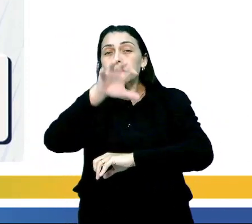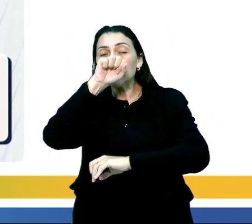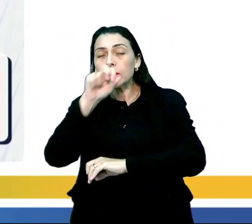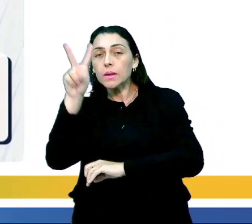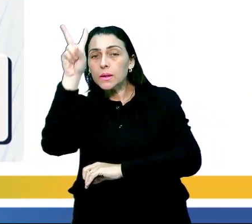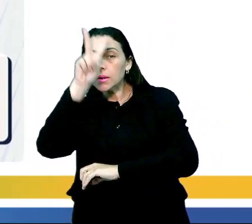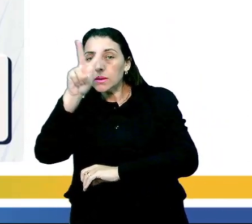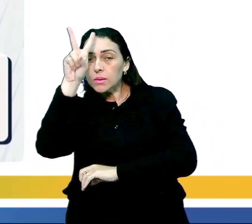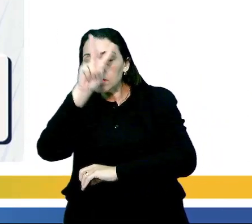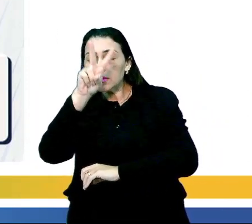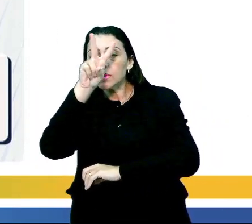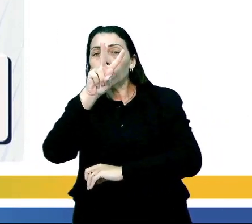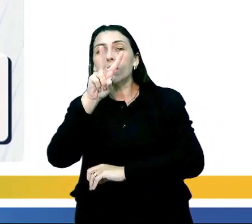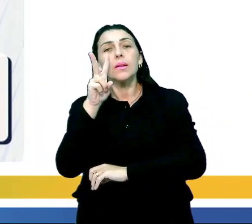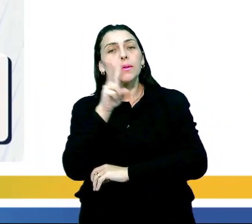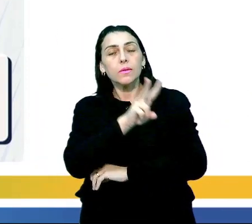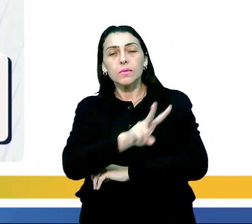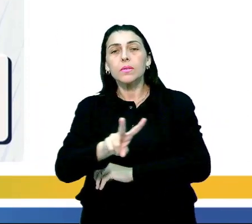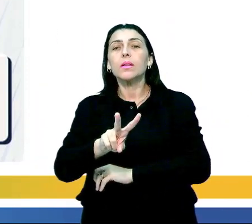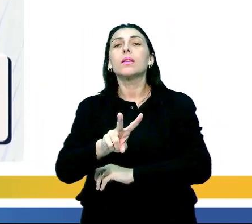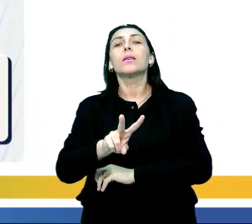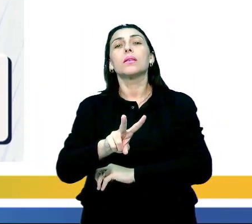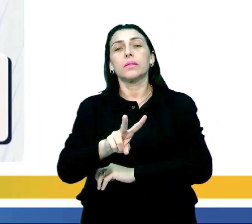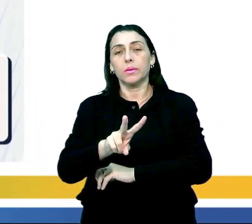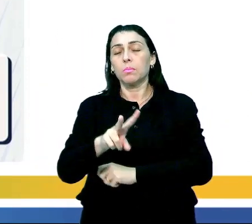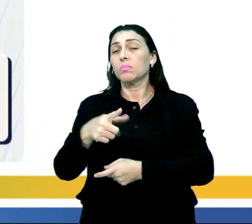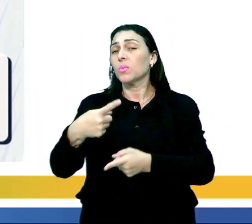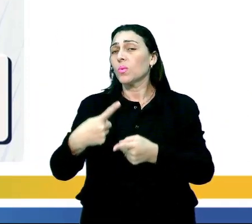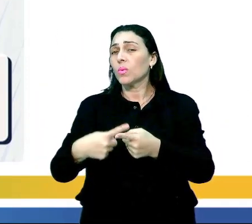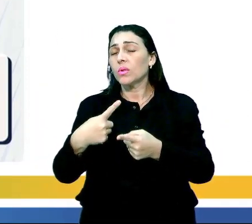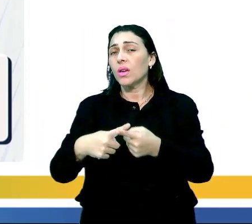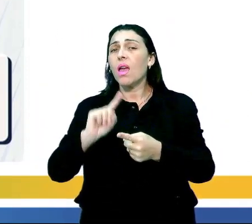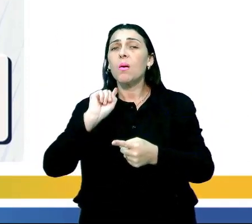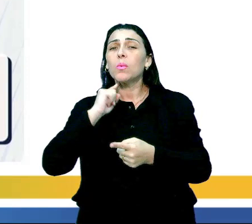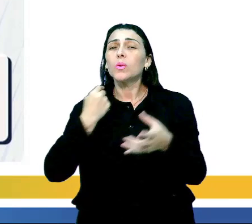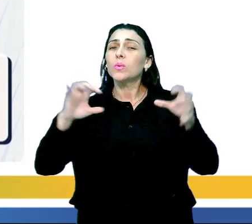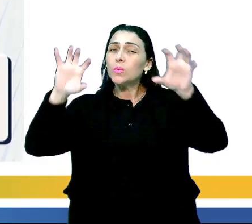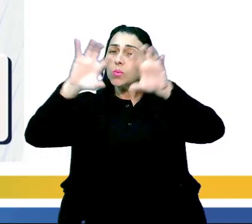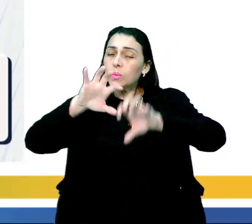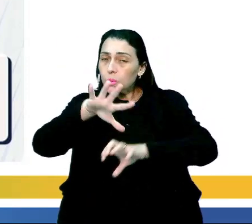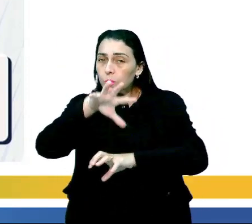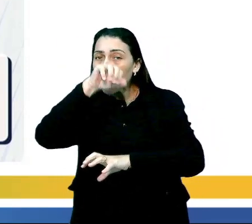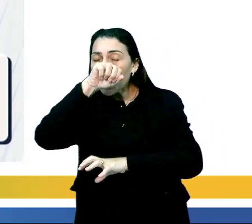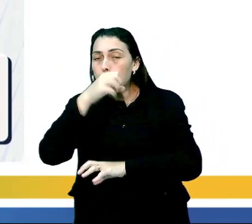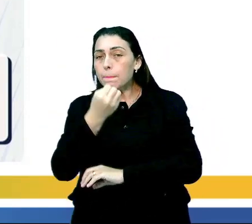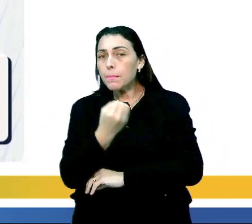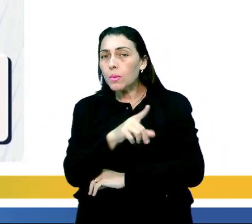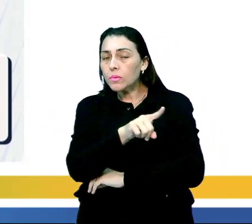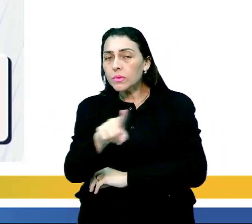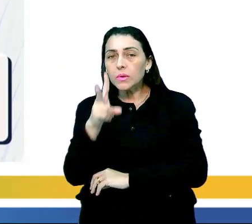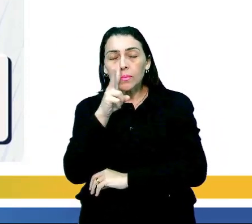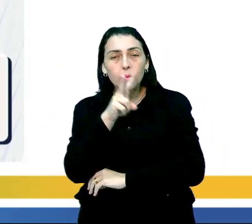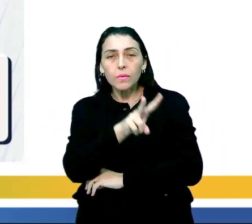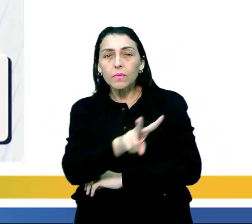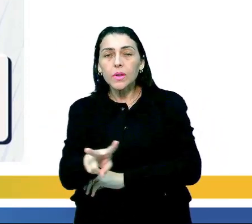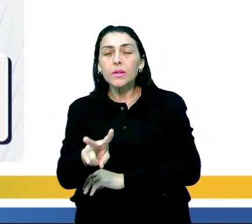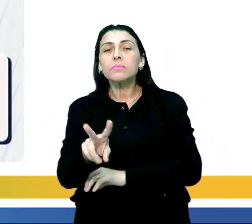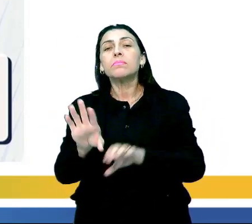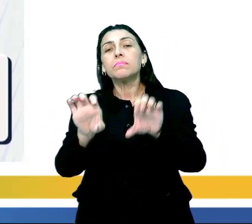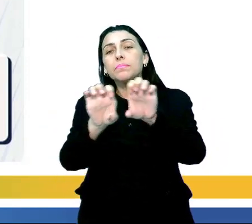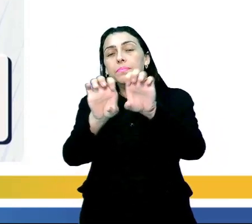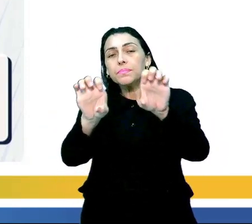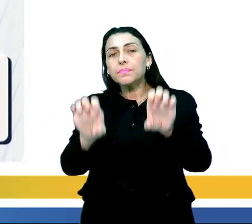gente viu um pouco sobre as causas da poluição do ar. Bom, vocês vão ver aqui nesse